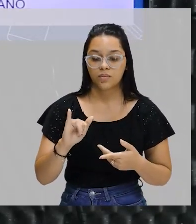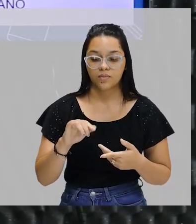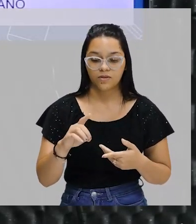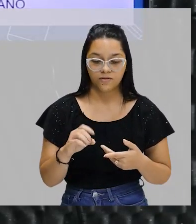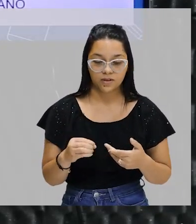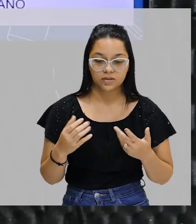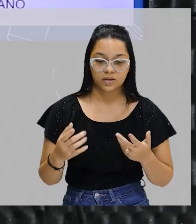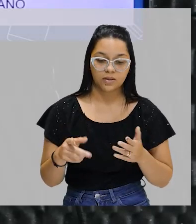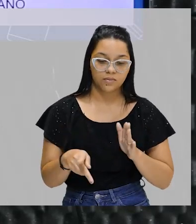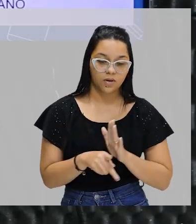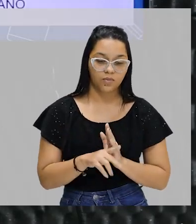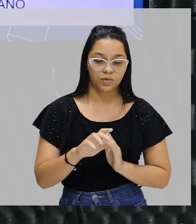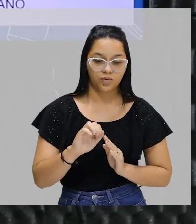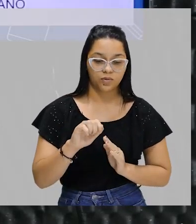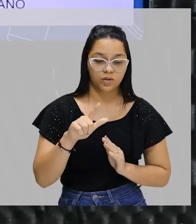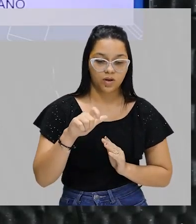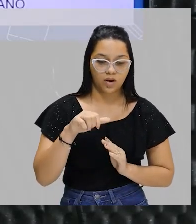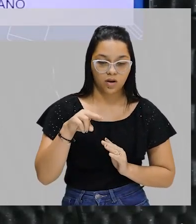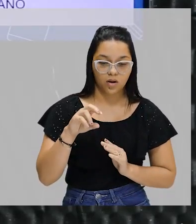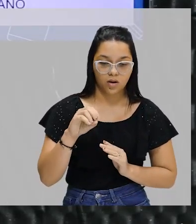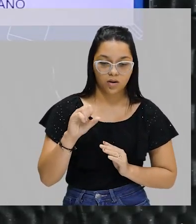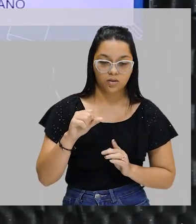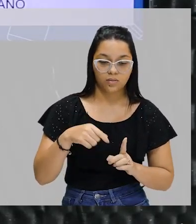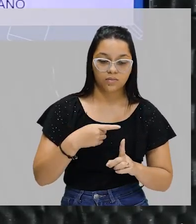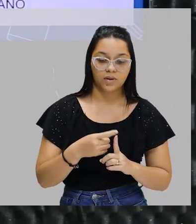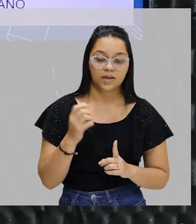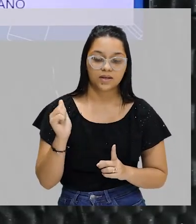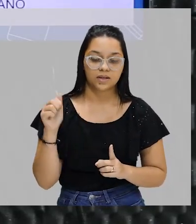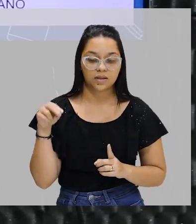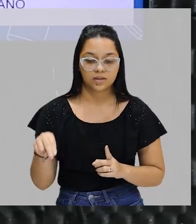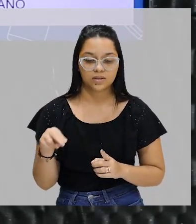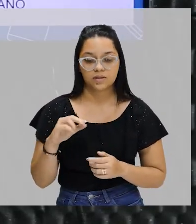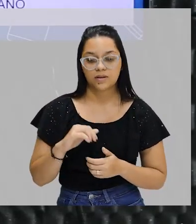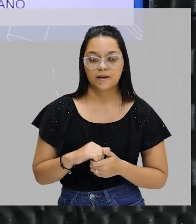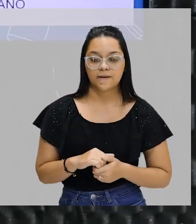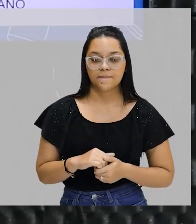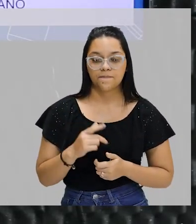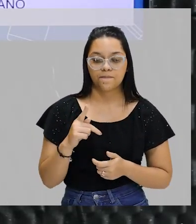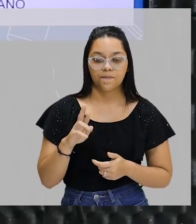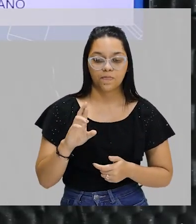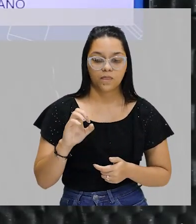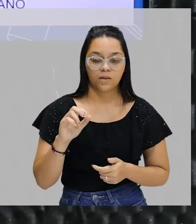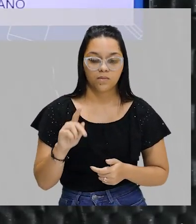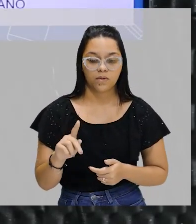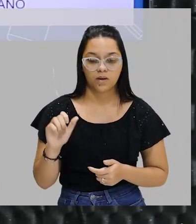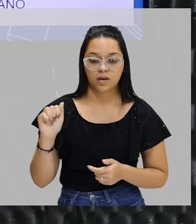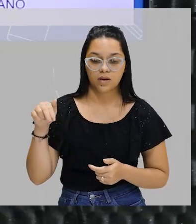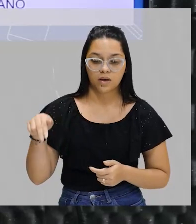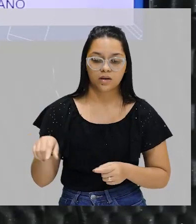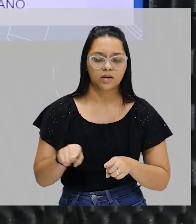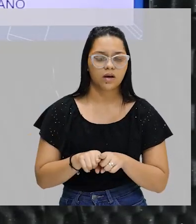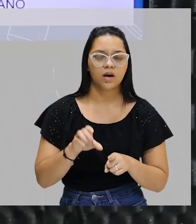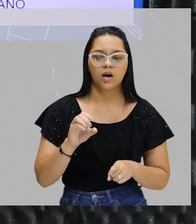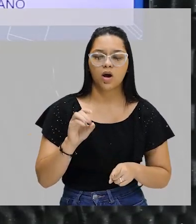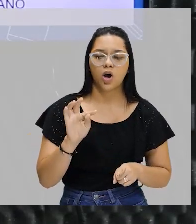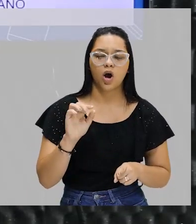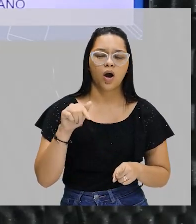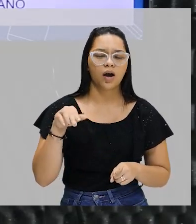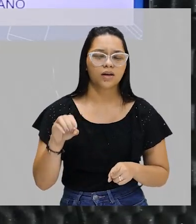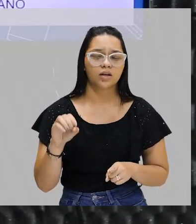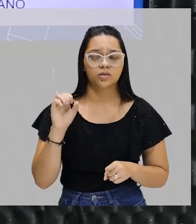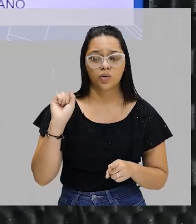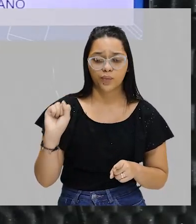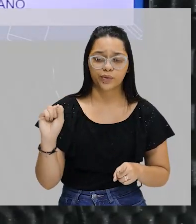na verdade, para os alcanos, prefixo mais ano. Propano, butano, octano, oct,